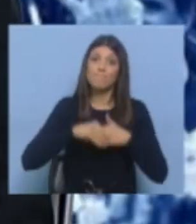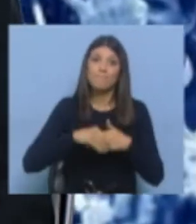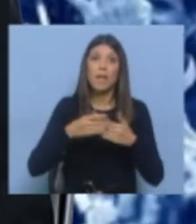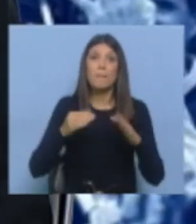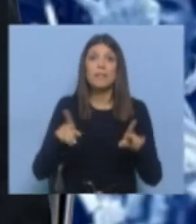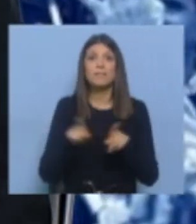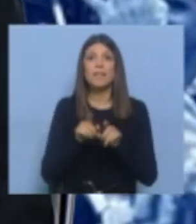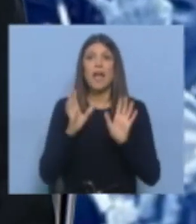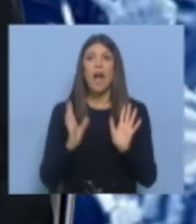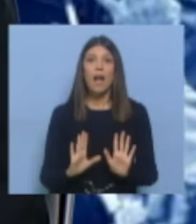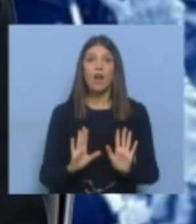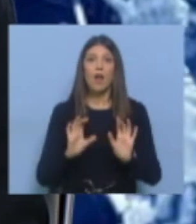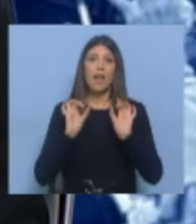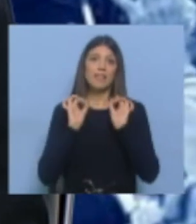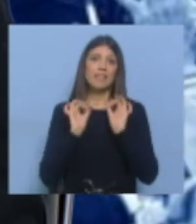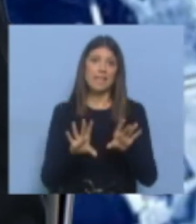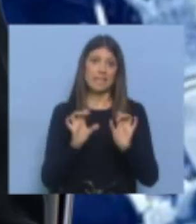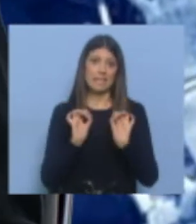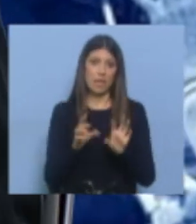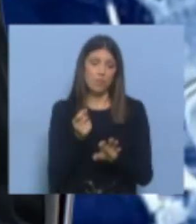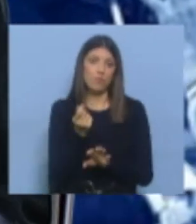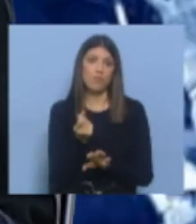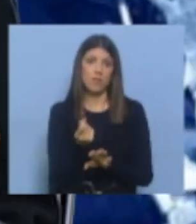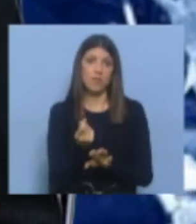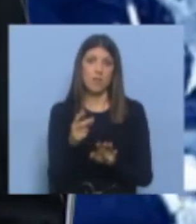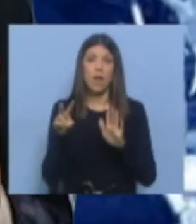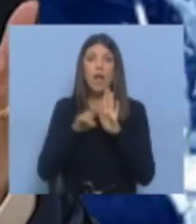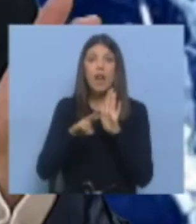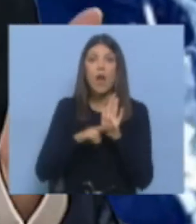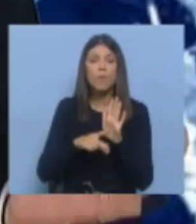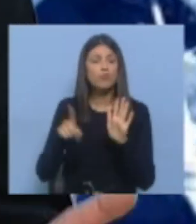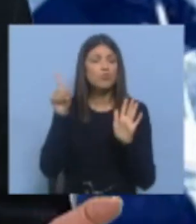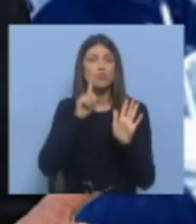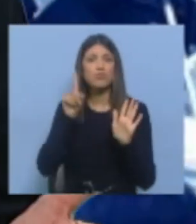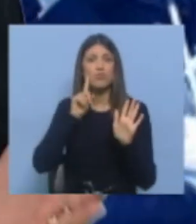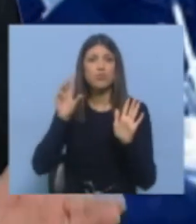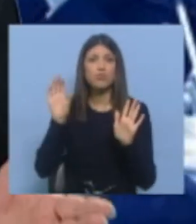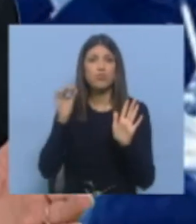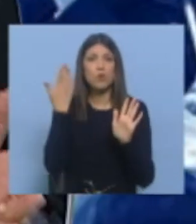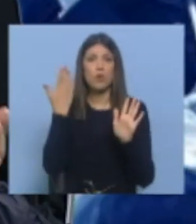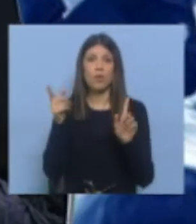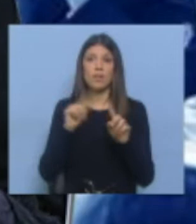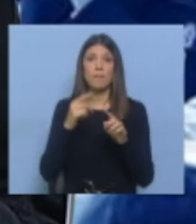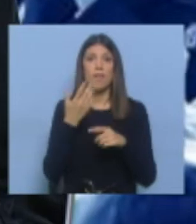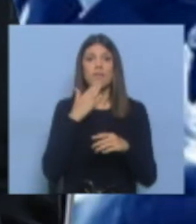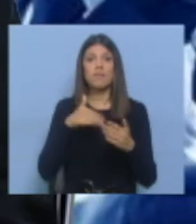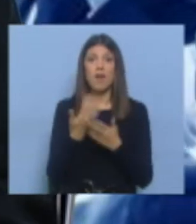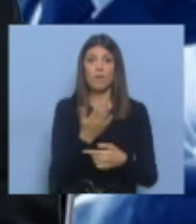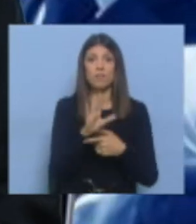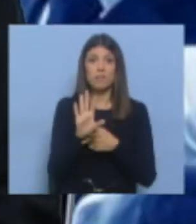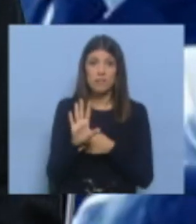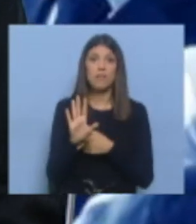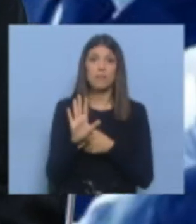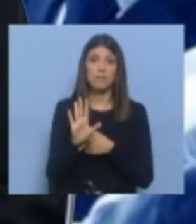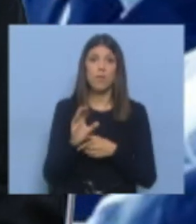muito mais do que isso. E essas normas são também importantes e são, sobretudo, exemplares. Ou seja, é evidente